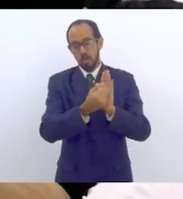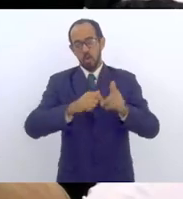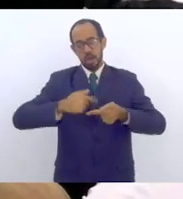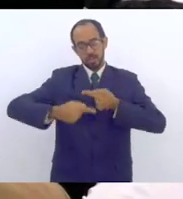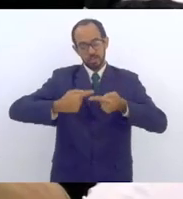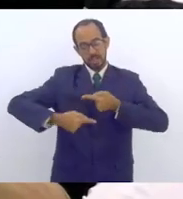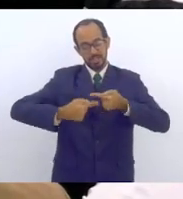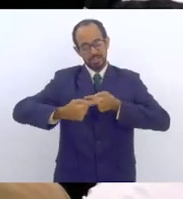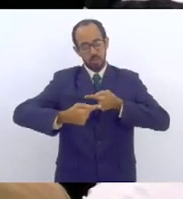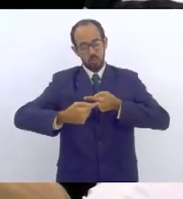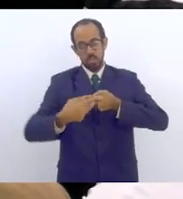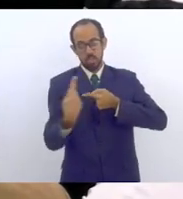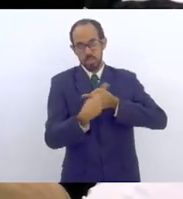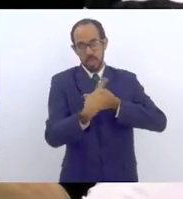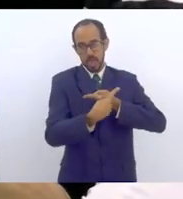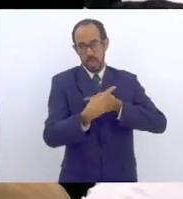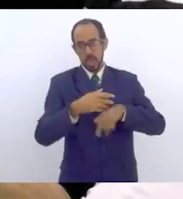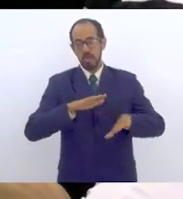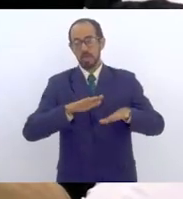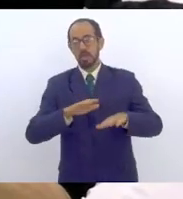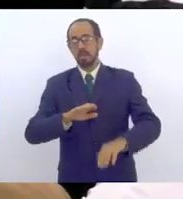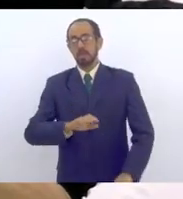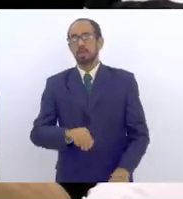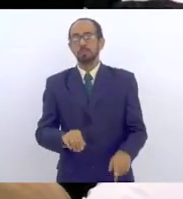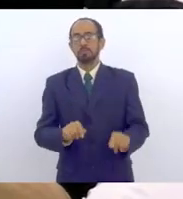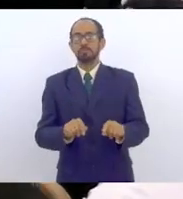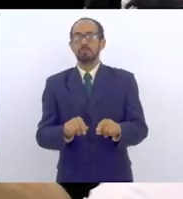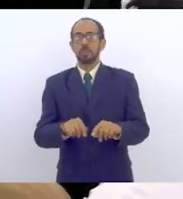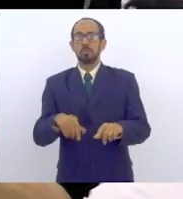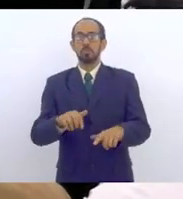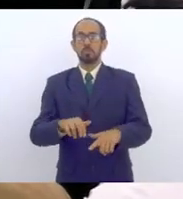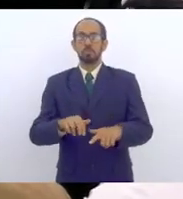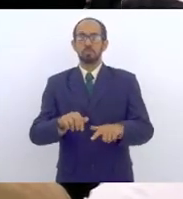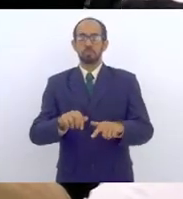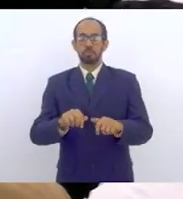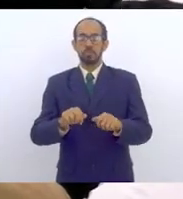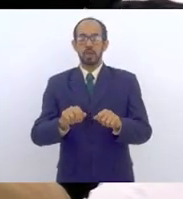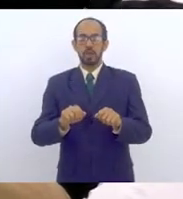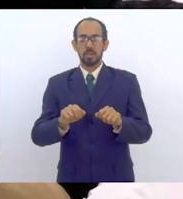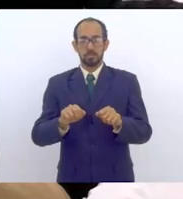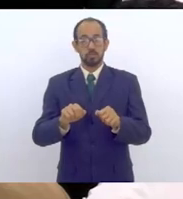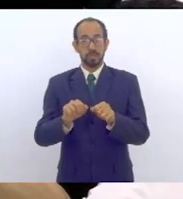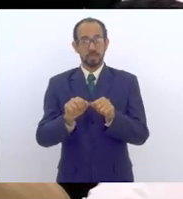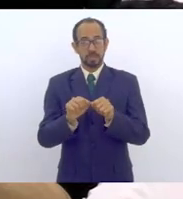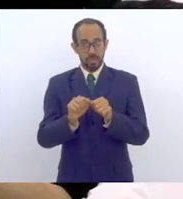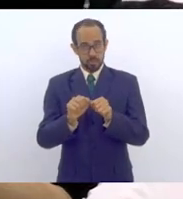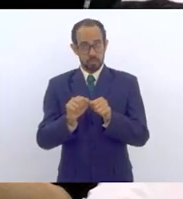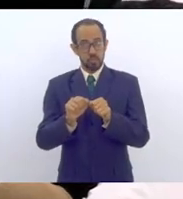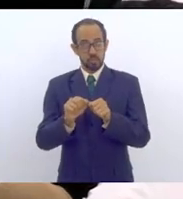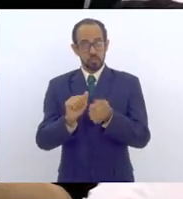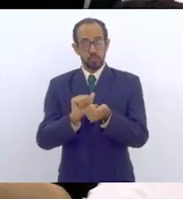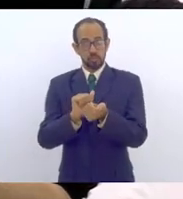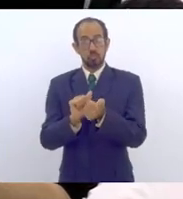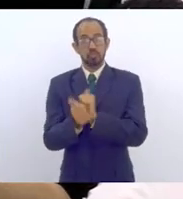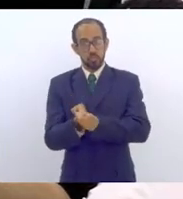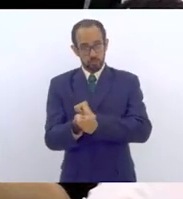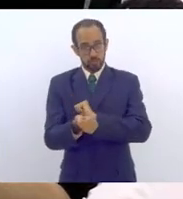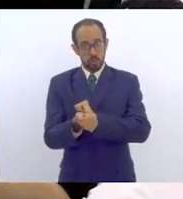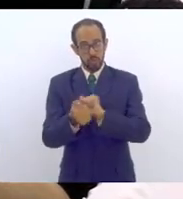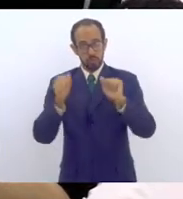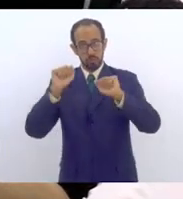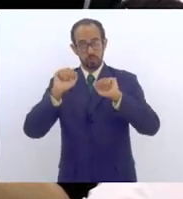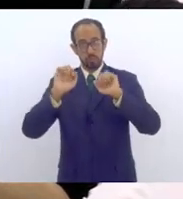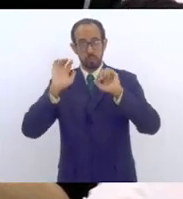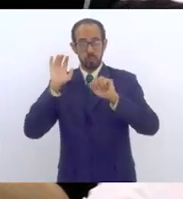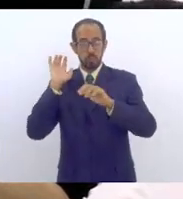não só na difusão do esporte como vôlei numa geração de ouro para o